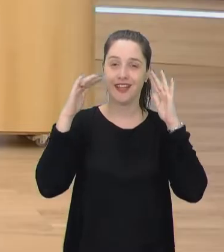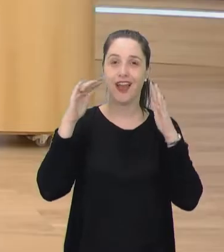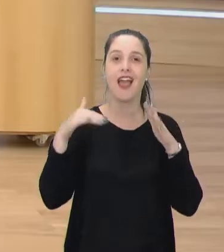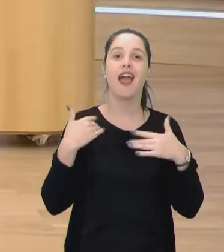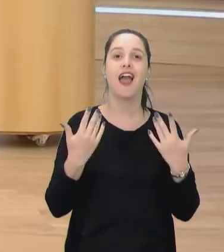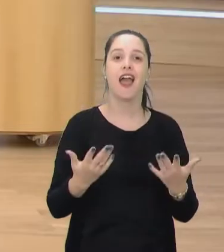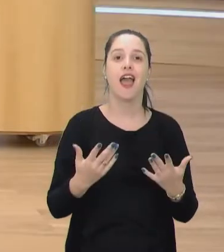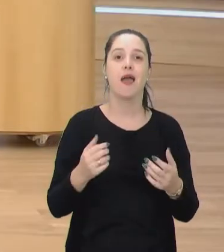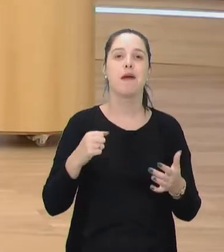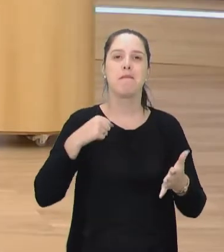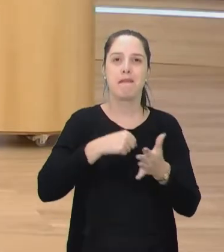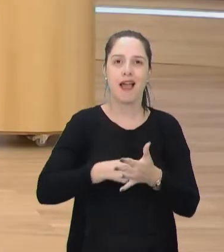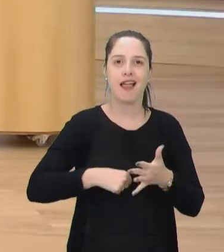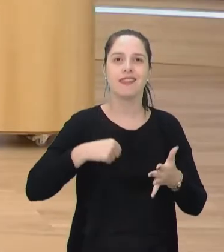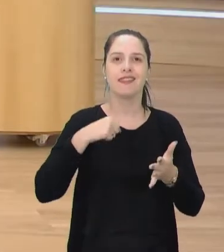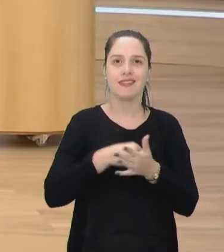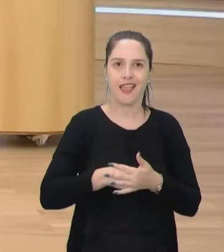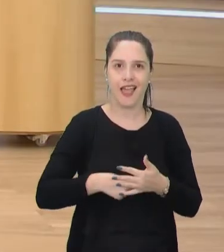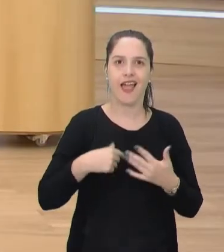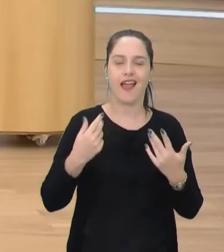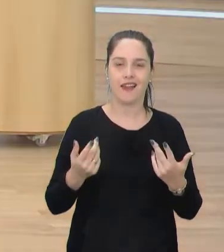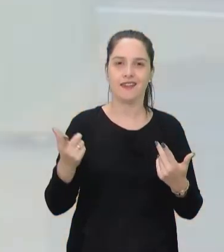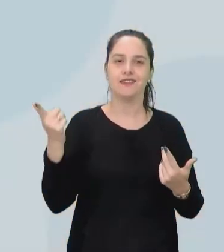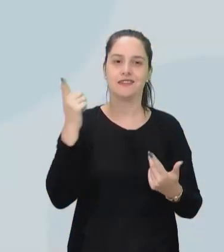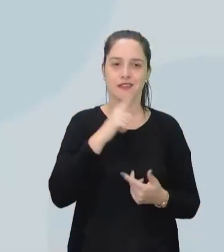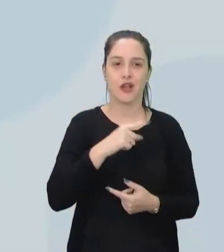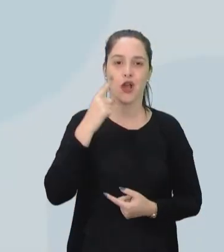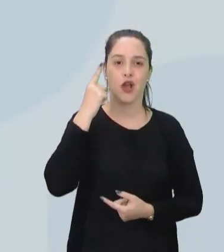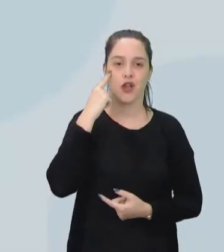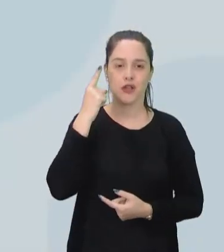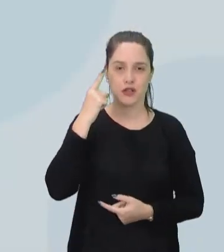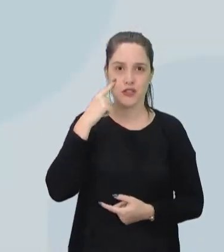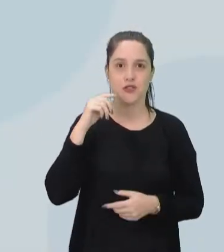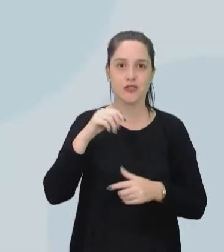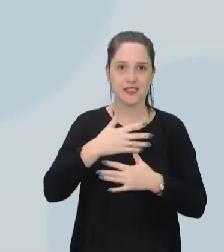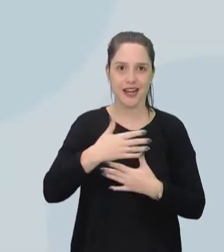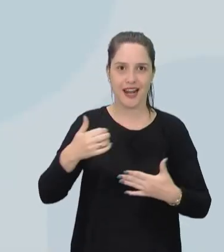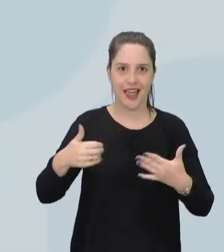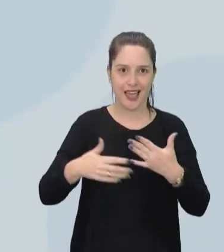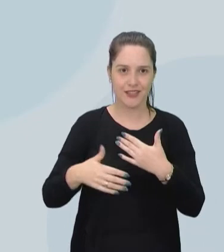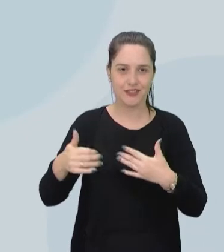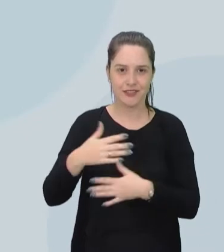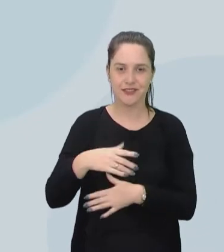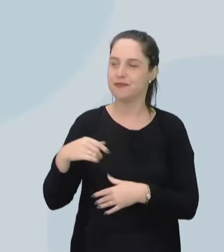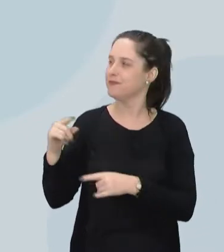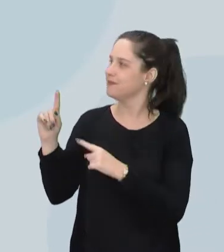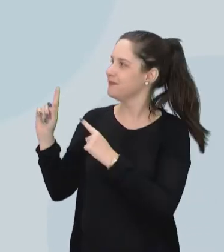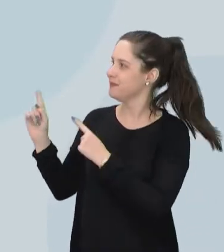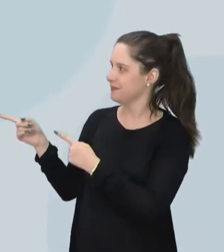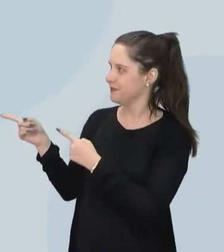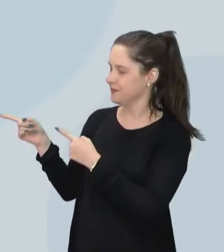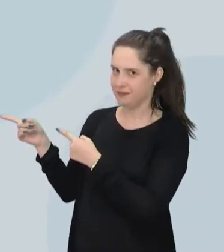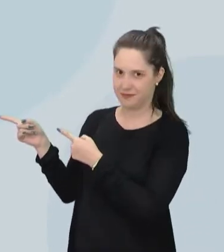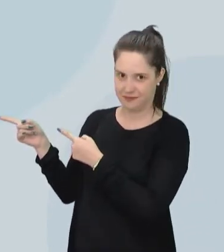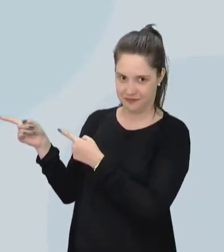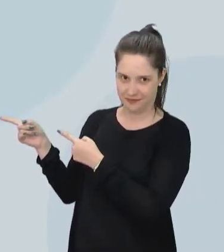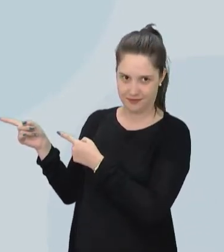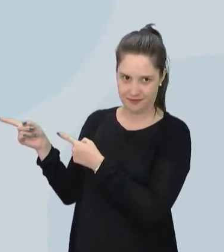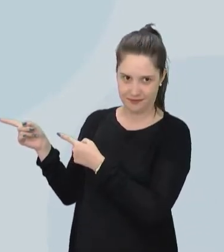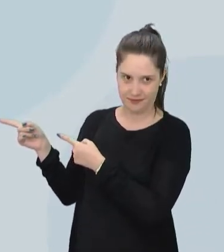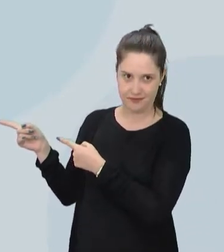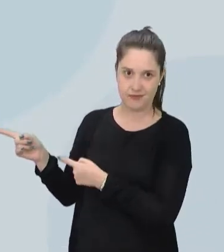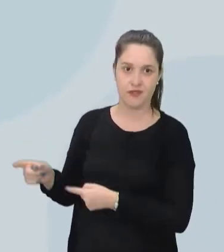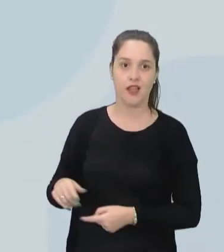uma batalha mental. Vamos olhar aqui os nossos slides. Nós temos ali Frederick